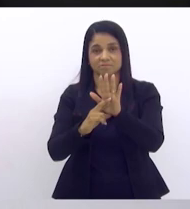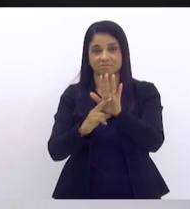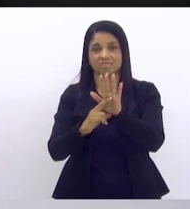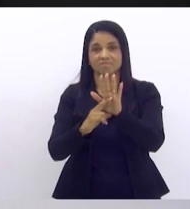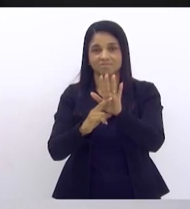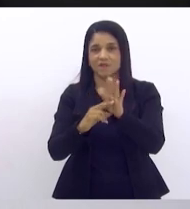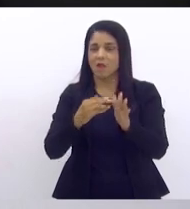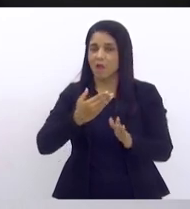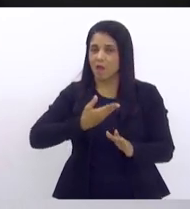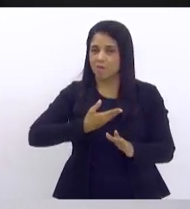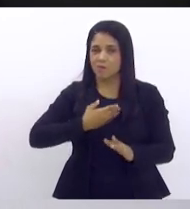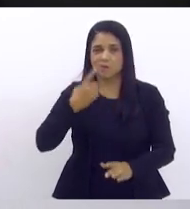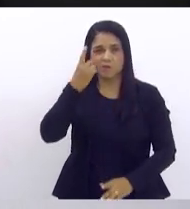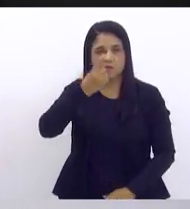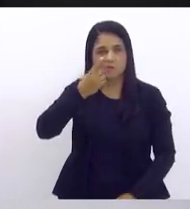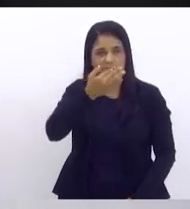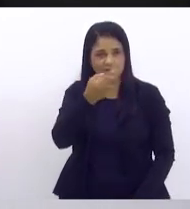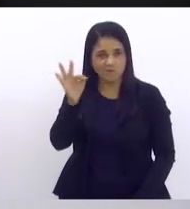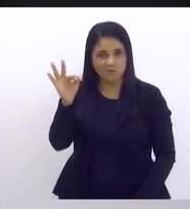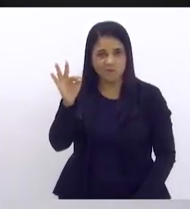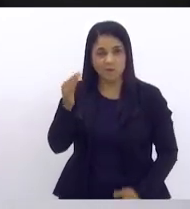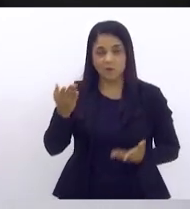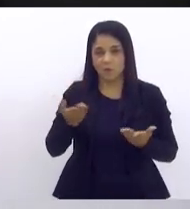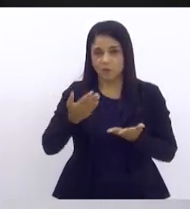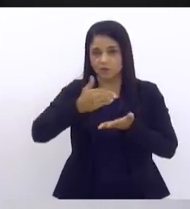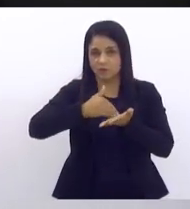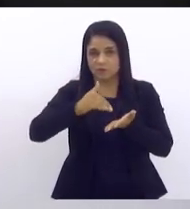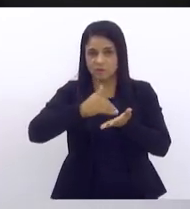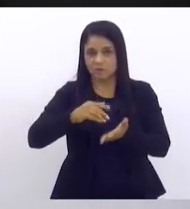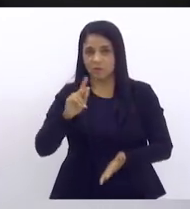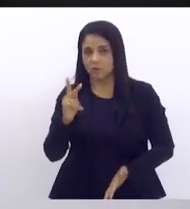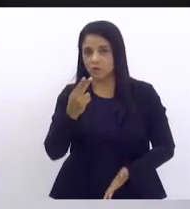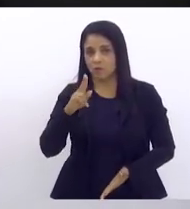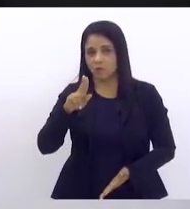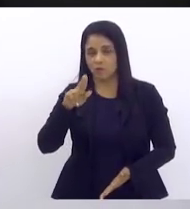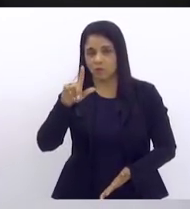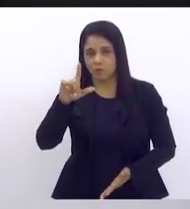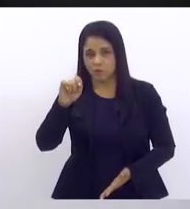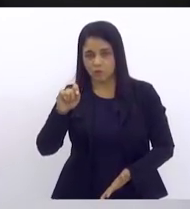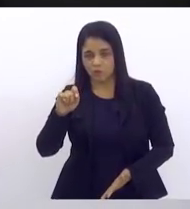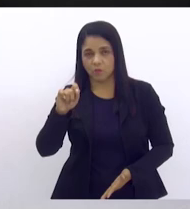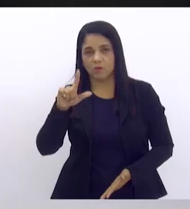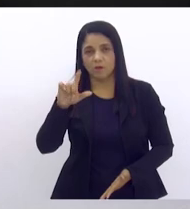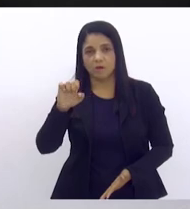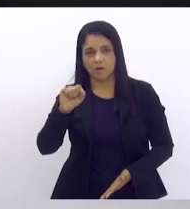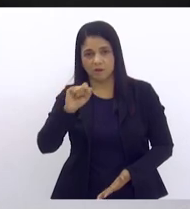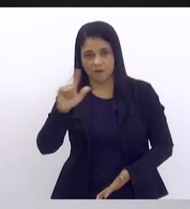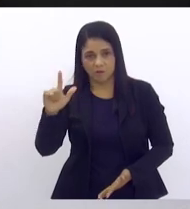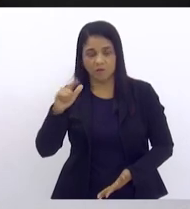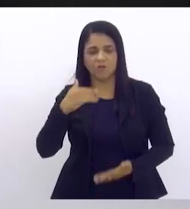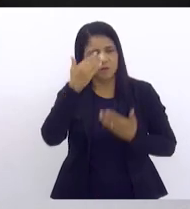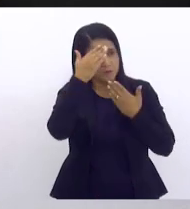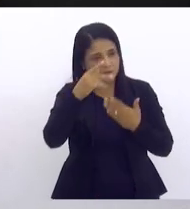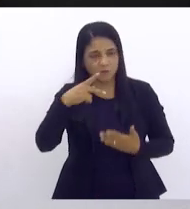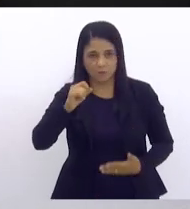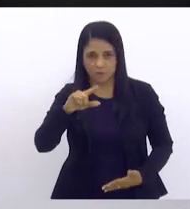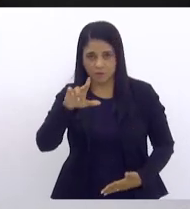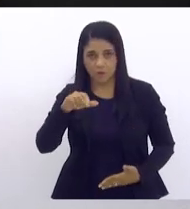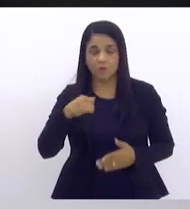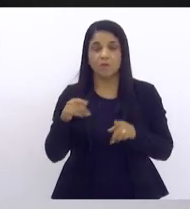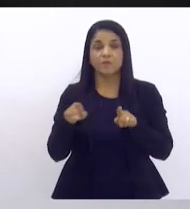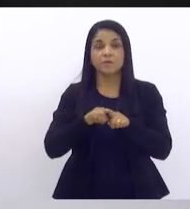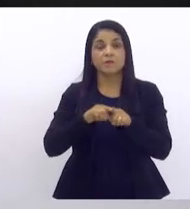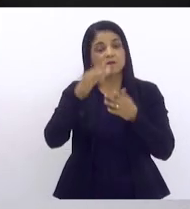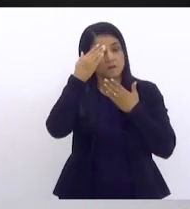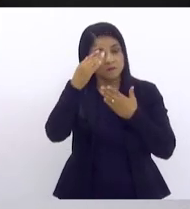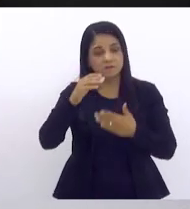grande amigo, deputado federal e hoje secretário Hugo Leal. Paulo, obrigado pela presença. Queria agradecer a presença de Almir